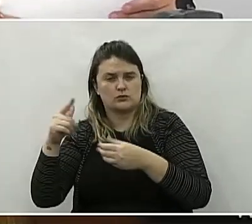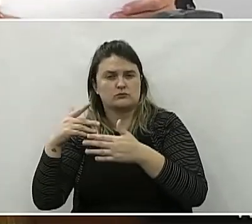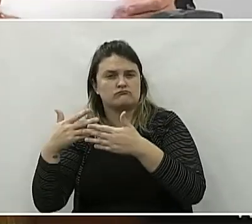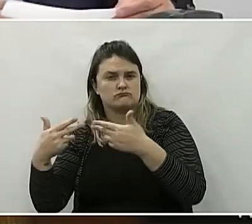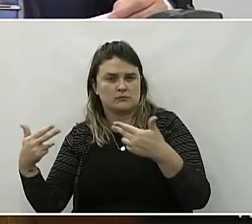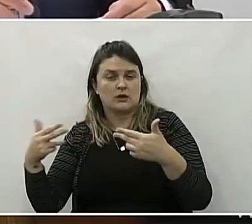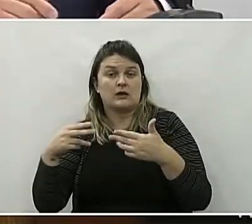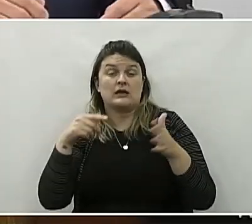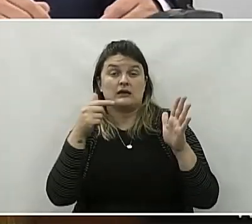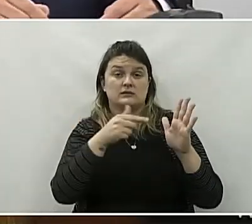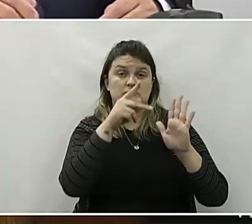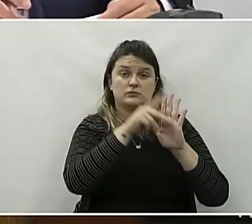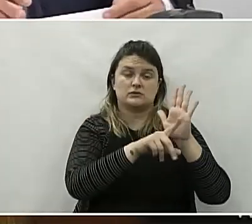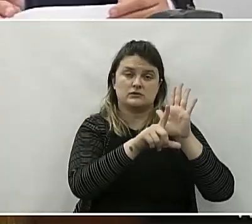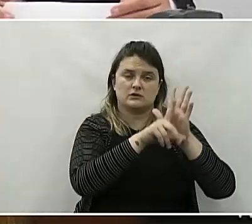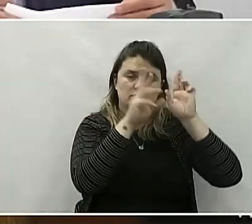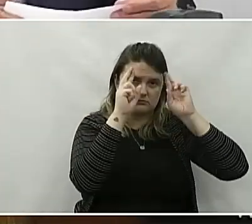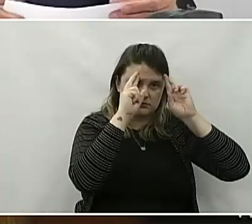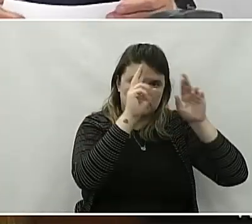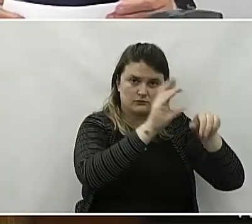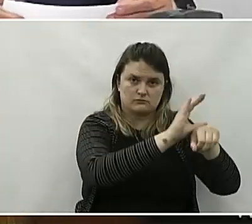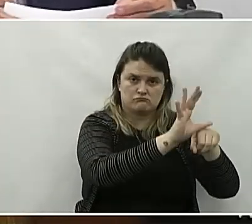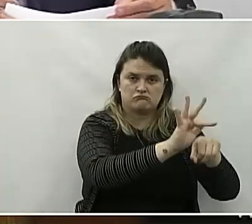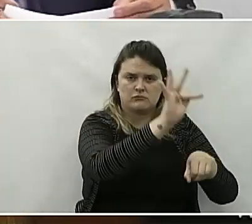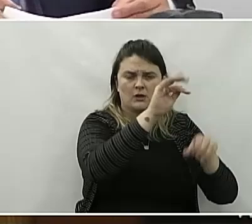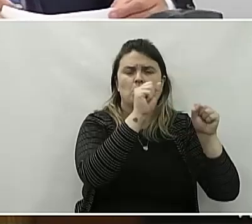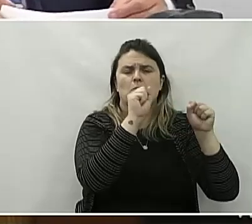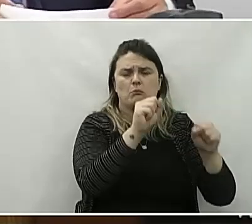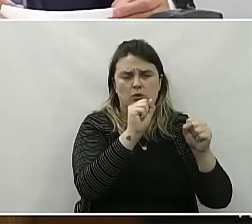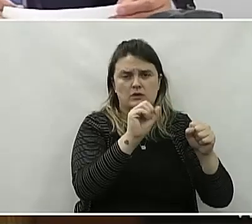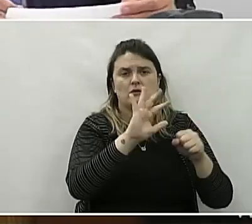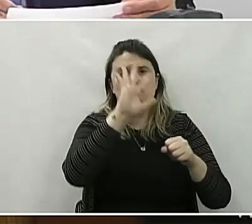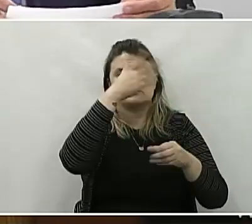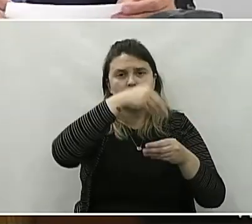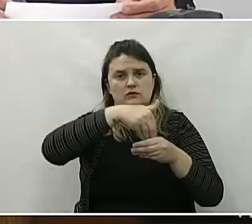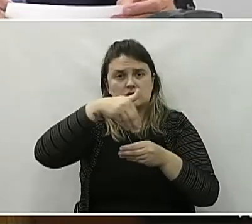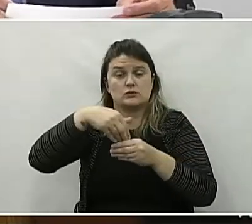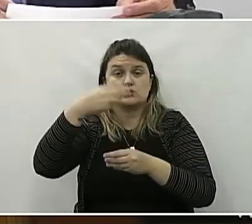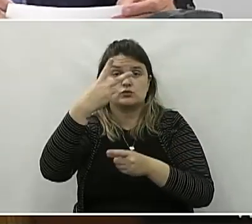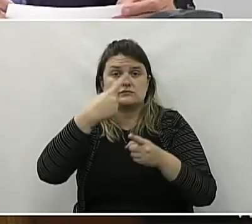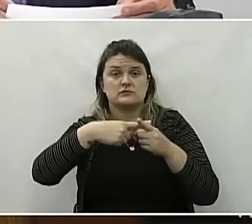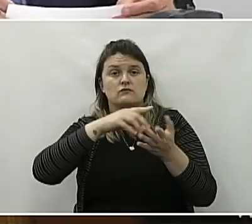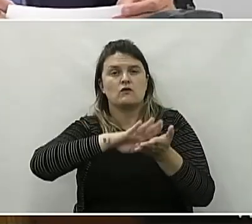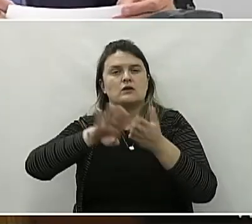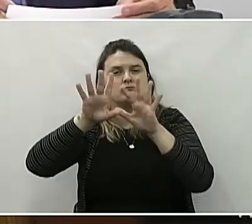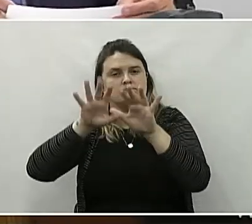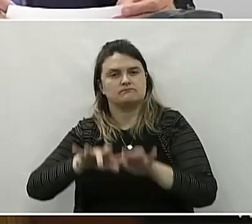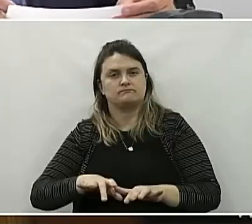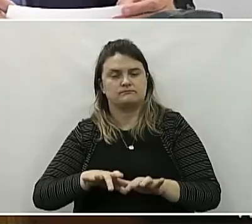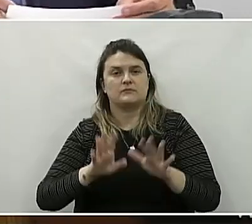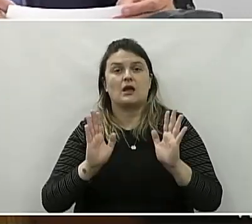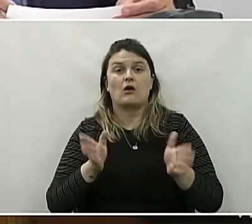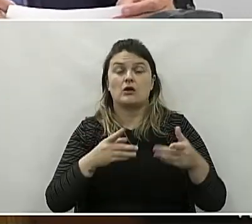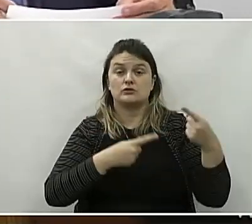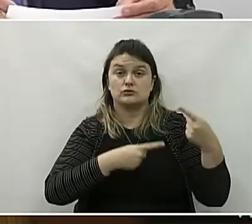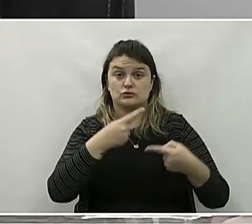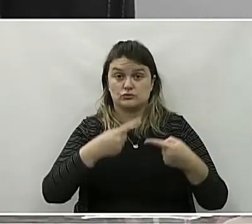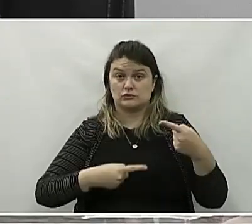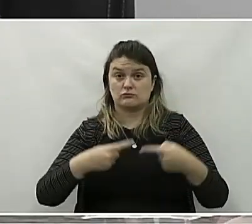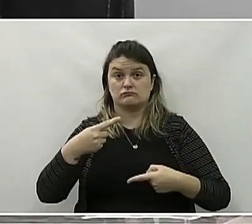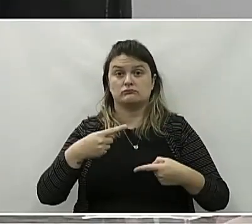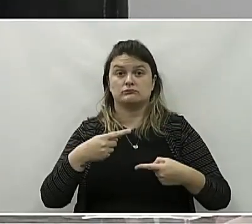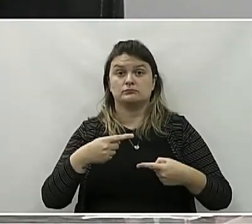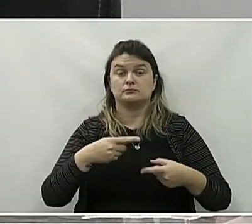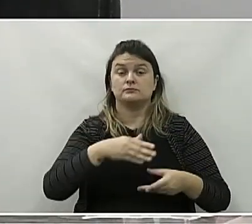Fundamentação, o projeto de lei é legal e constitucional, devendo mesmo seguir para a votação em dois turnos com o dispenso da redação final, é o parecer. Em